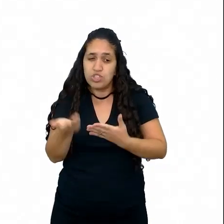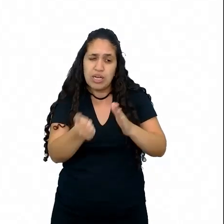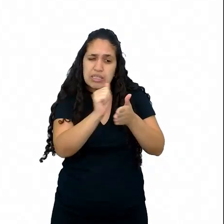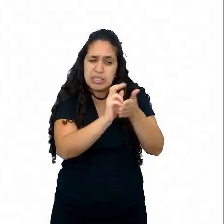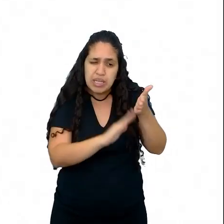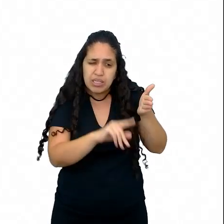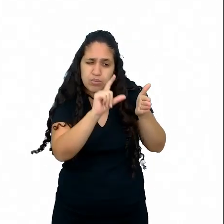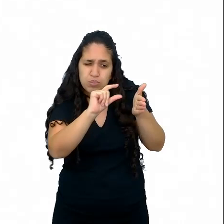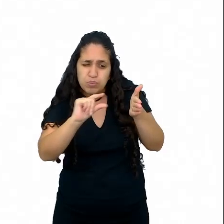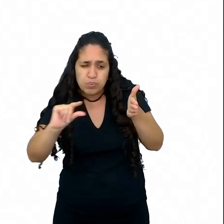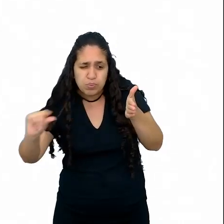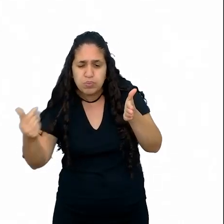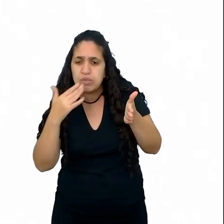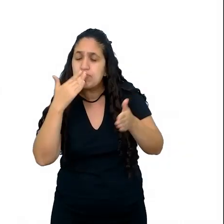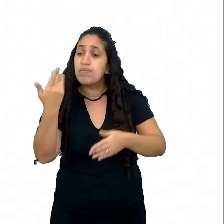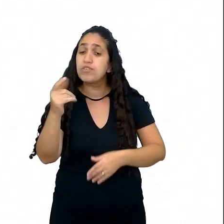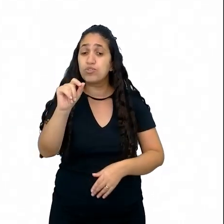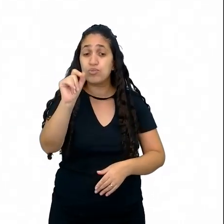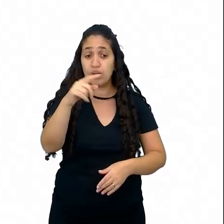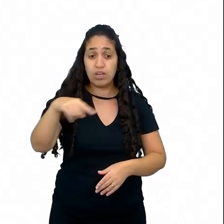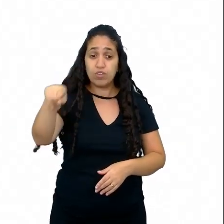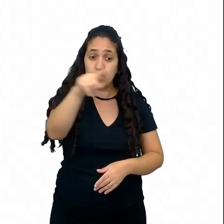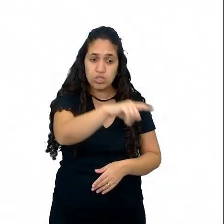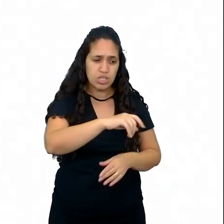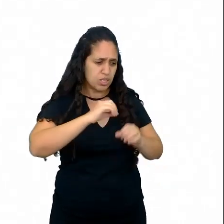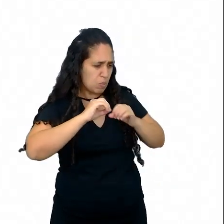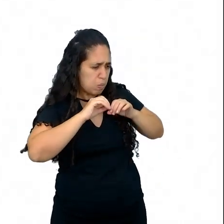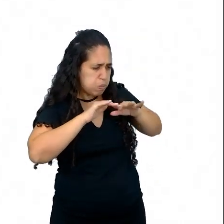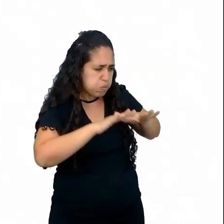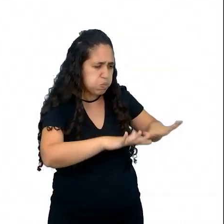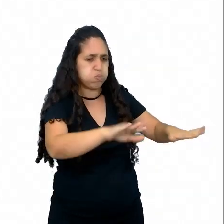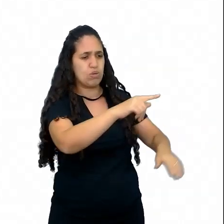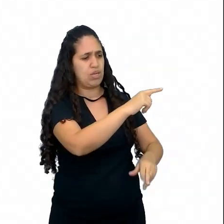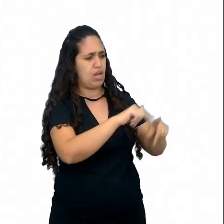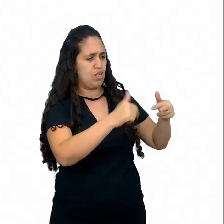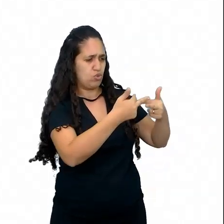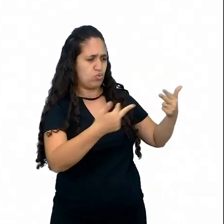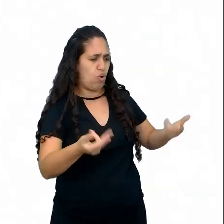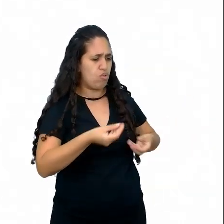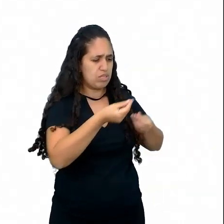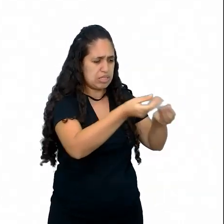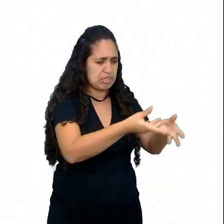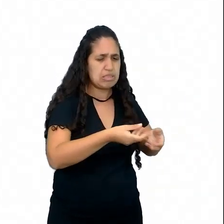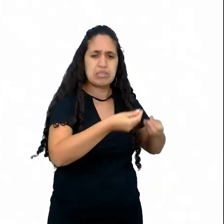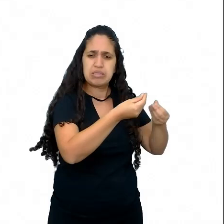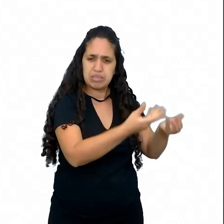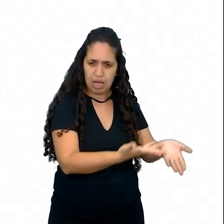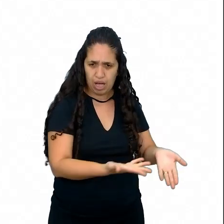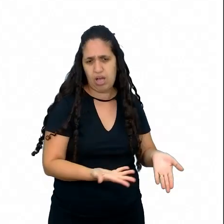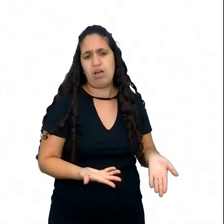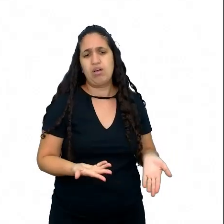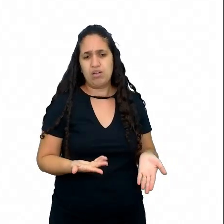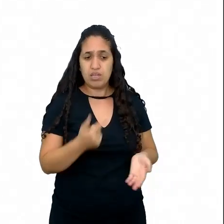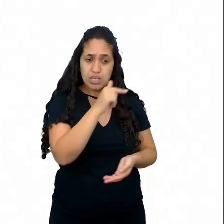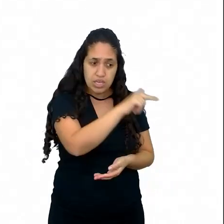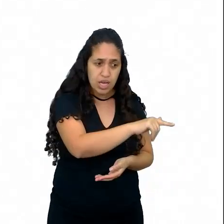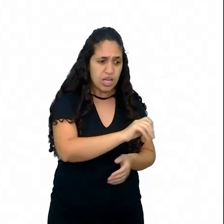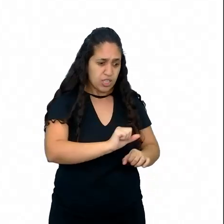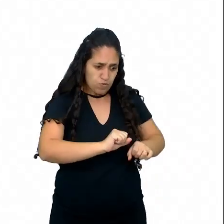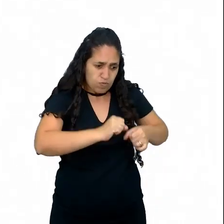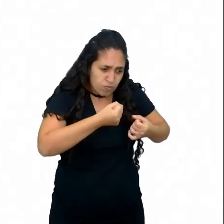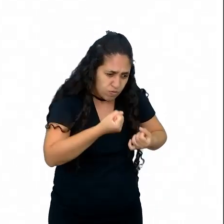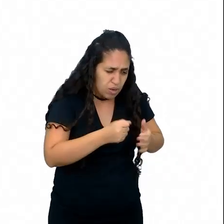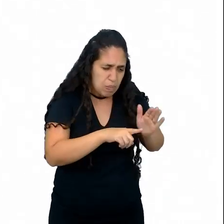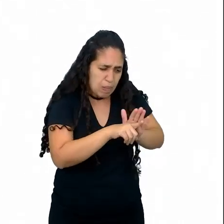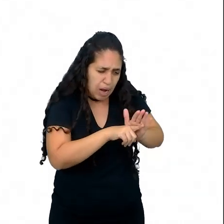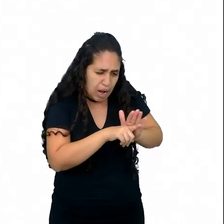nós estamos sugerindo para vocês? Que vocês soltem esse material para os alunos pesquisarem, forneçam sites, blogs, que ele vai trabalhar com